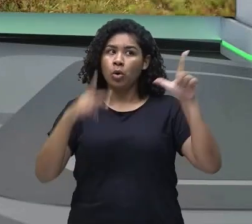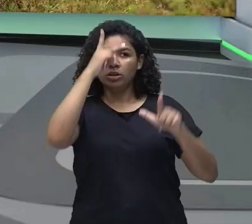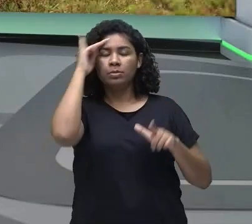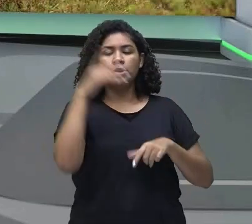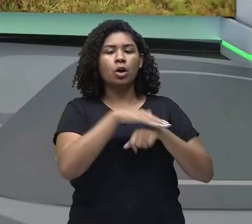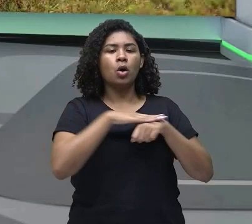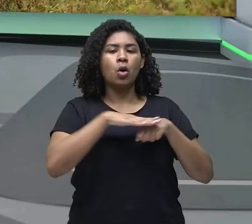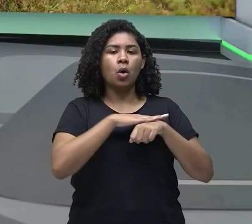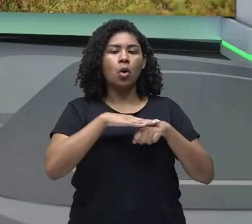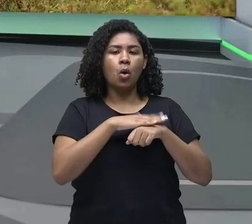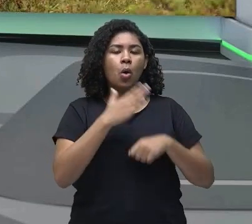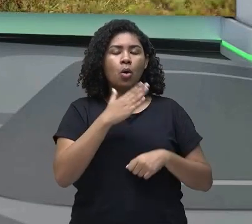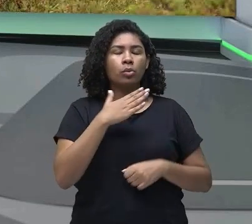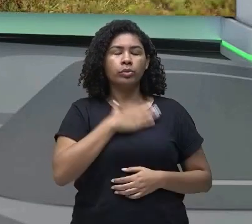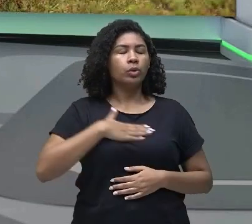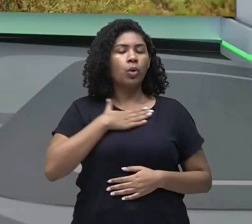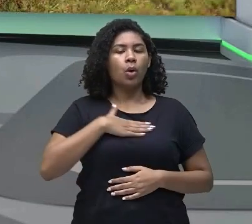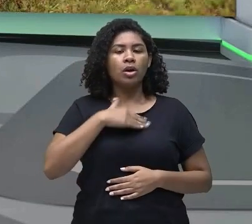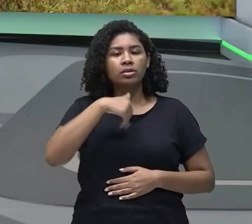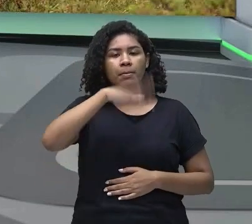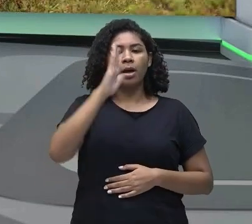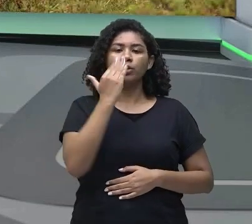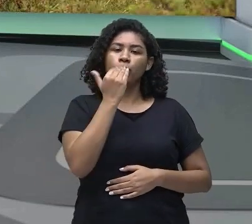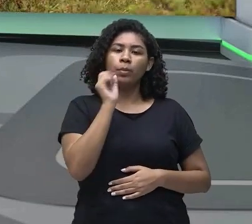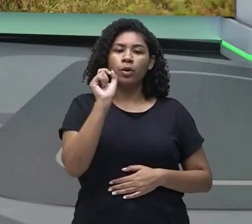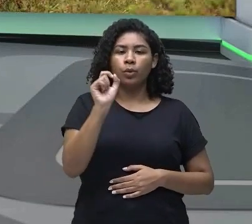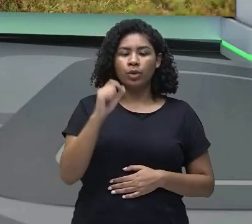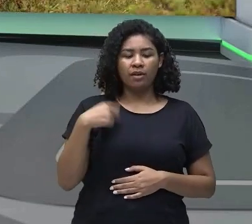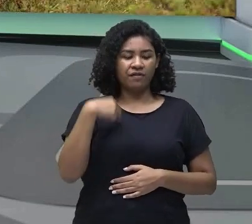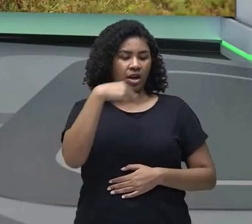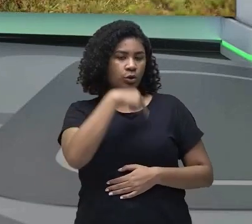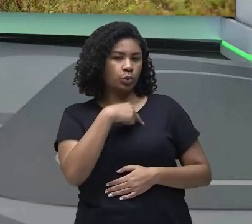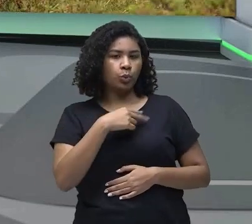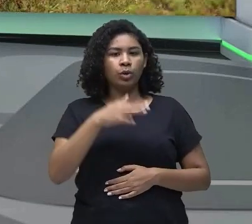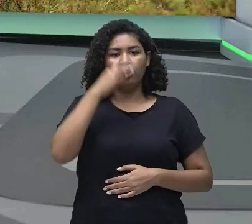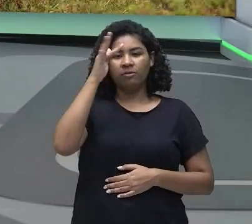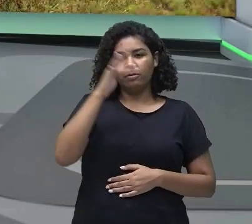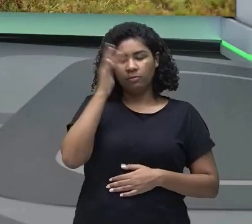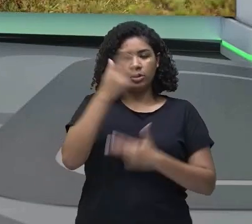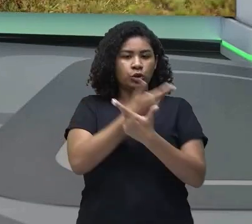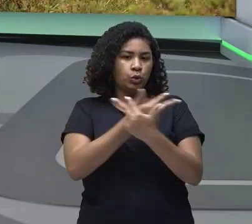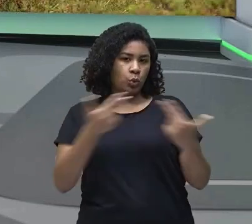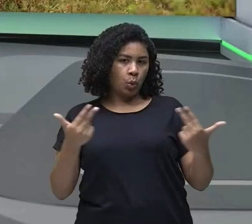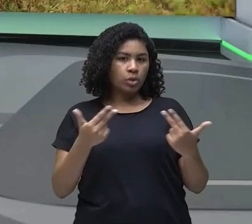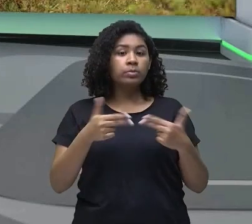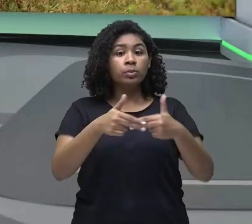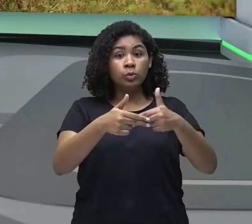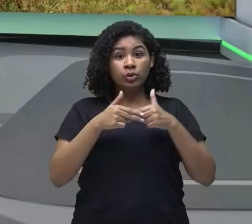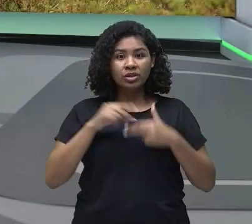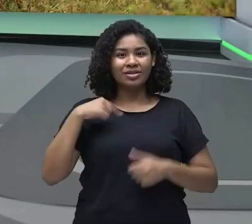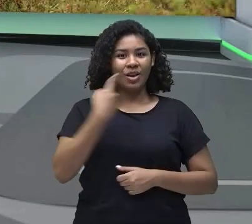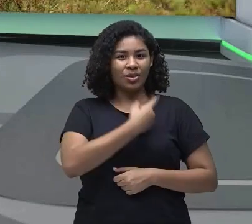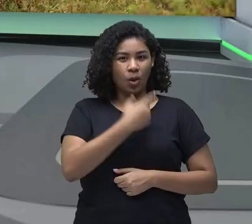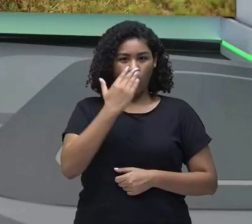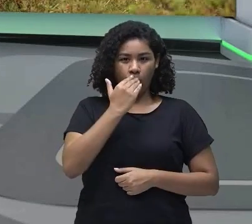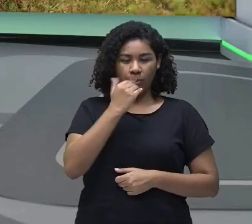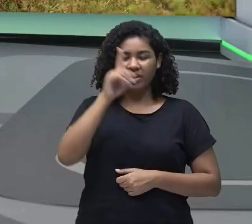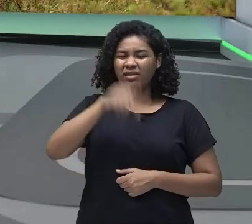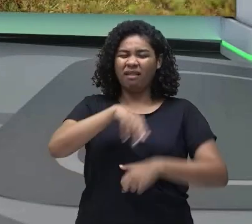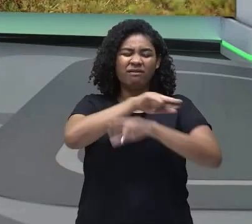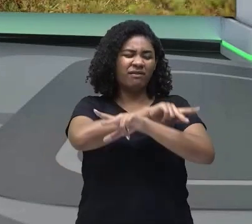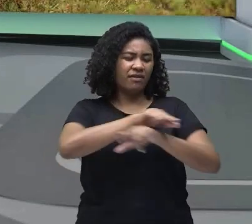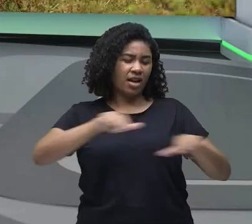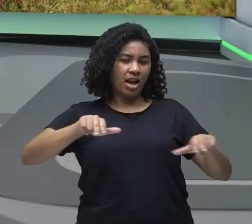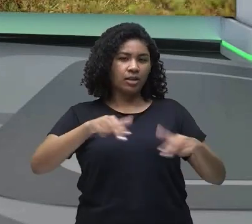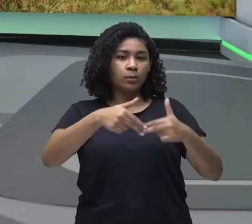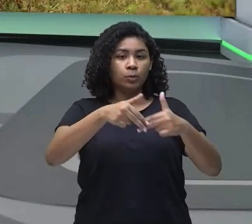pessoas que gostam de consumir mais legumes, vegetais, frutas. Então, a nossa alimentação ela é variada. E quando um